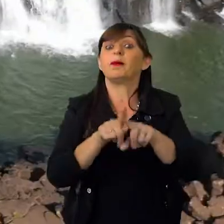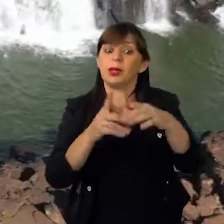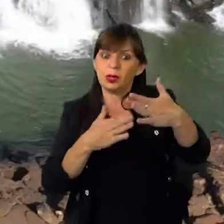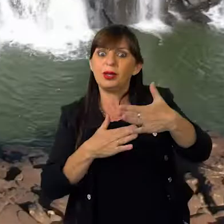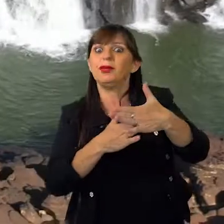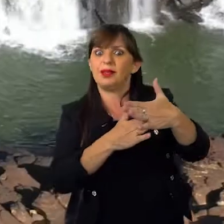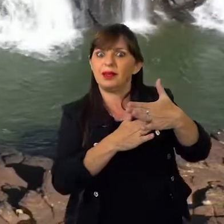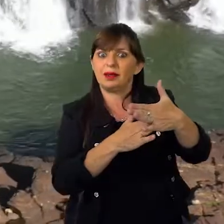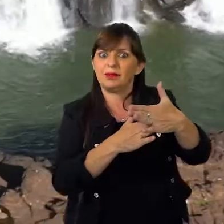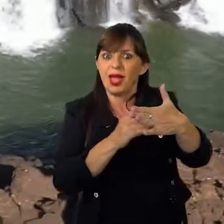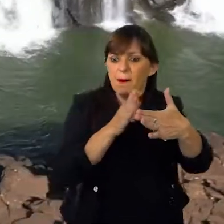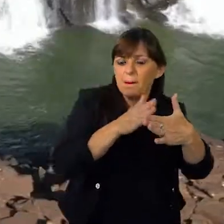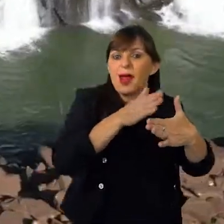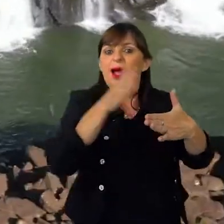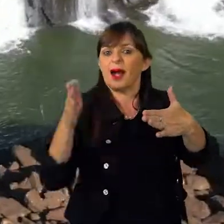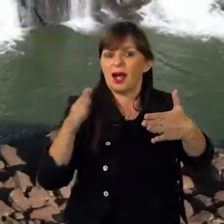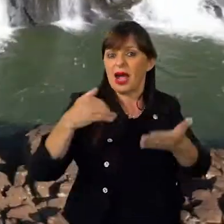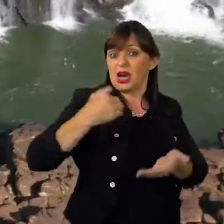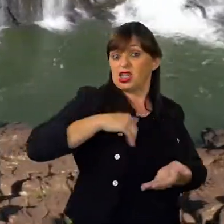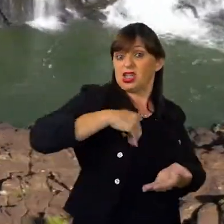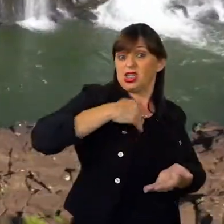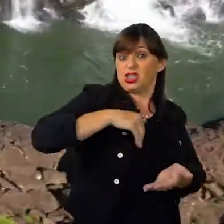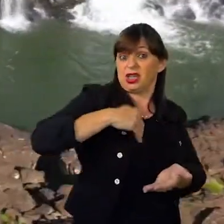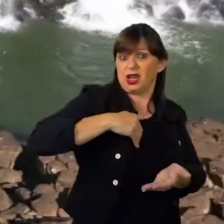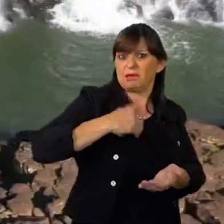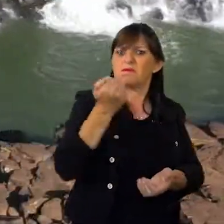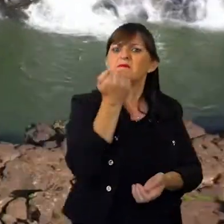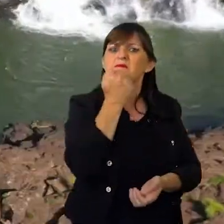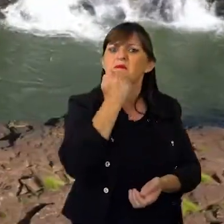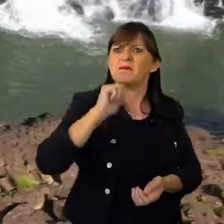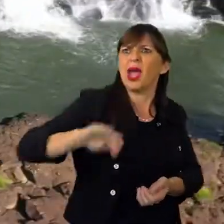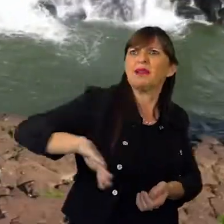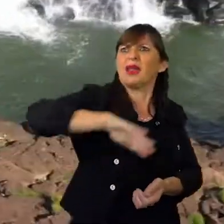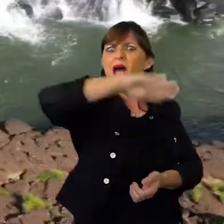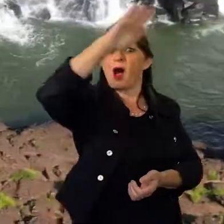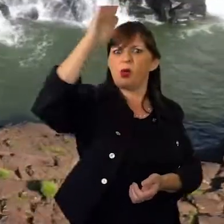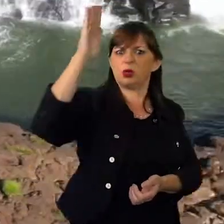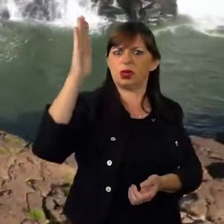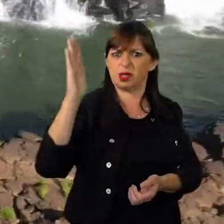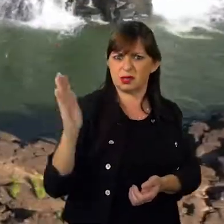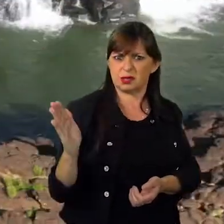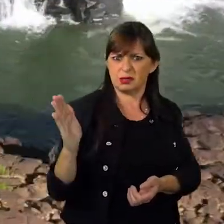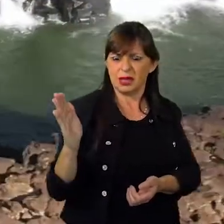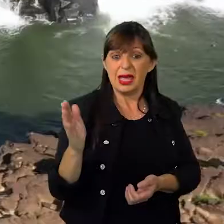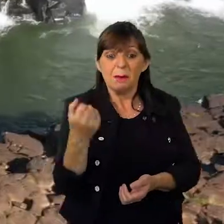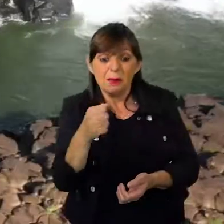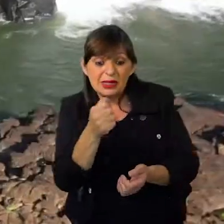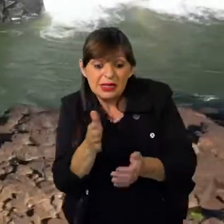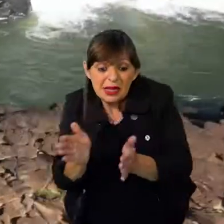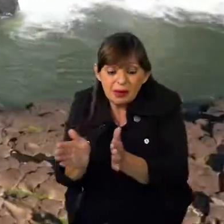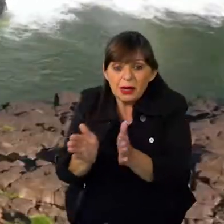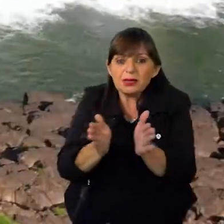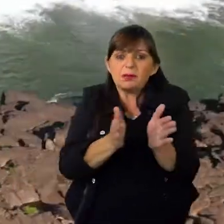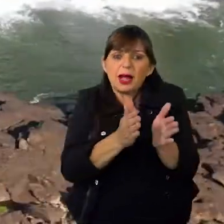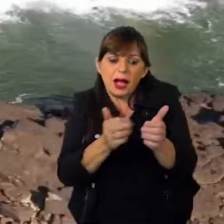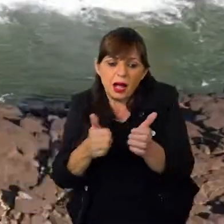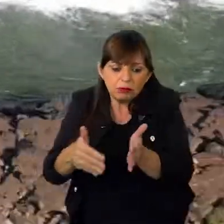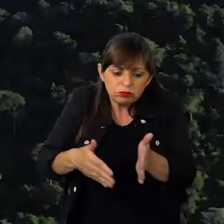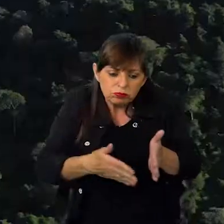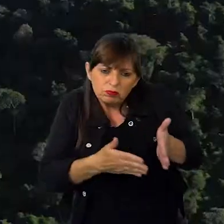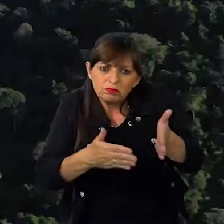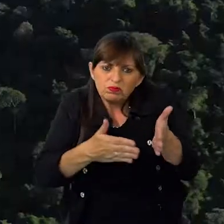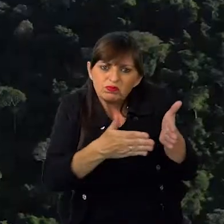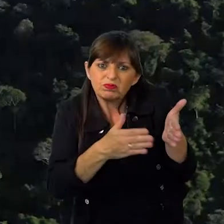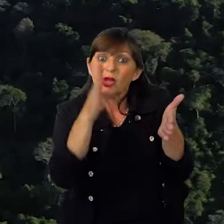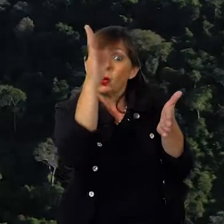fendas nas rochas são mais altas teria que cruzar curtindo as margens brasileira teria que fosse a